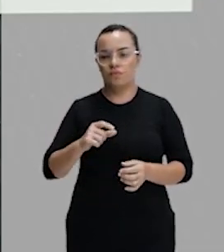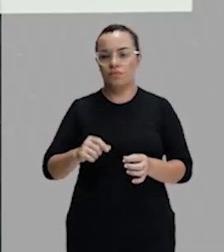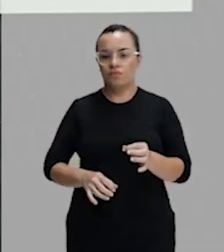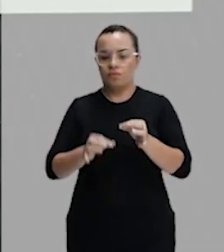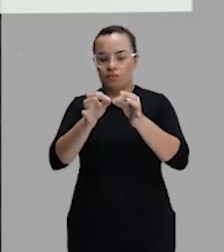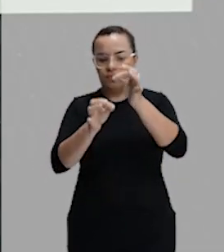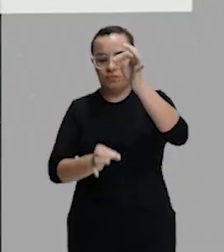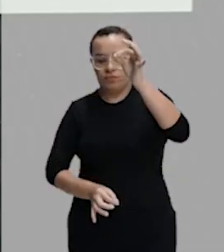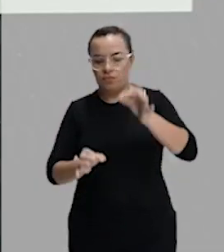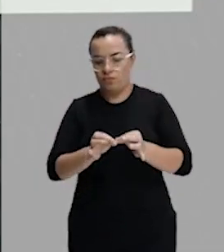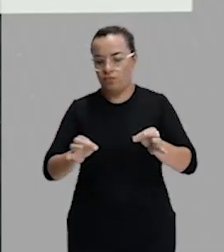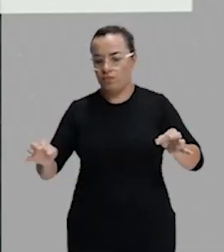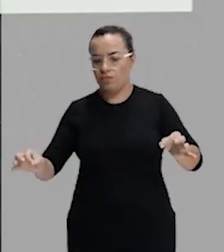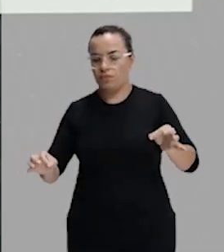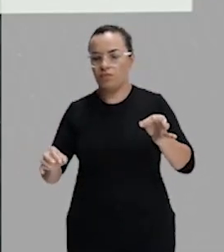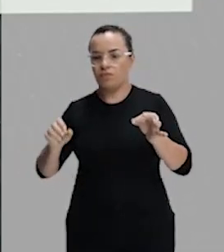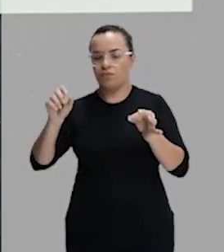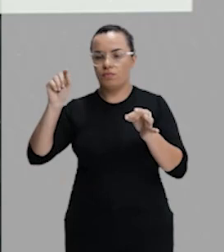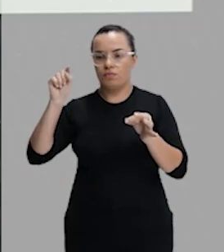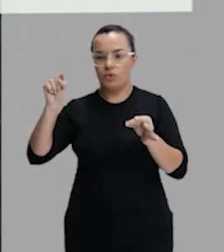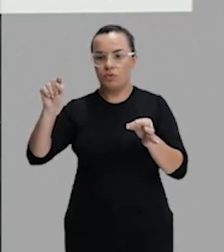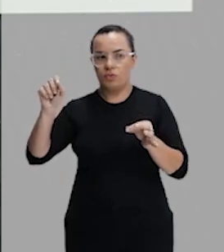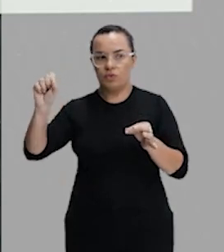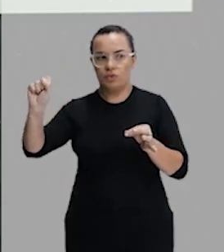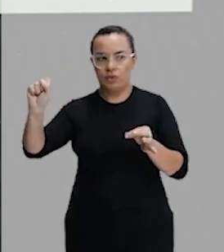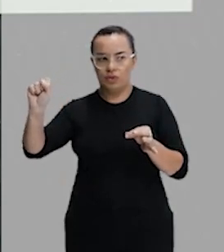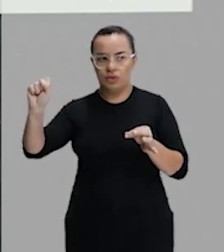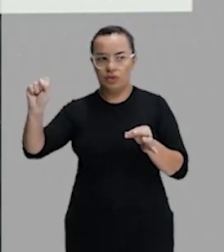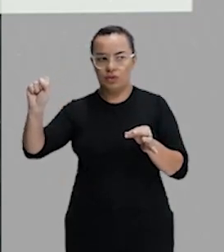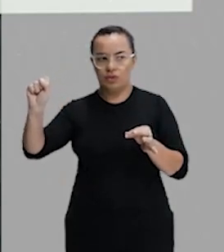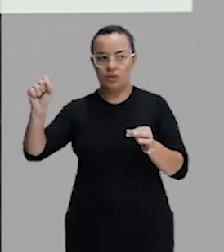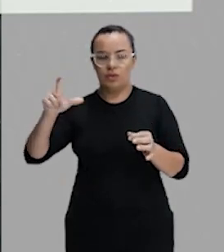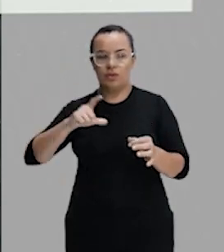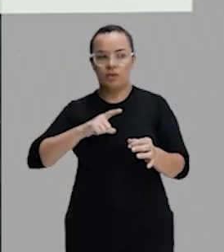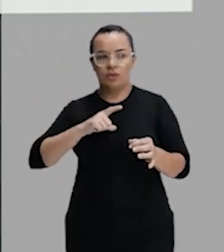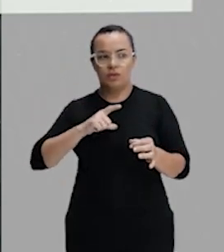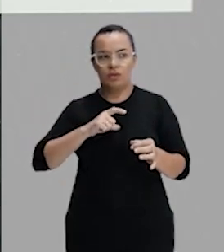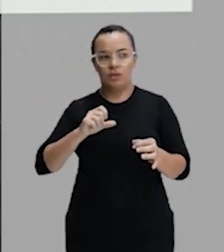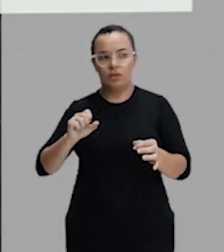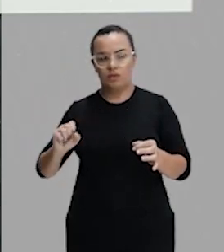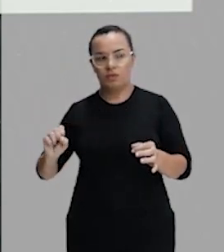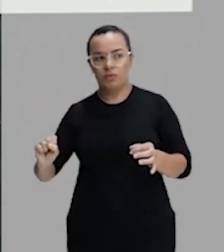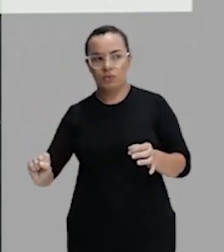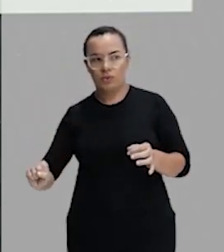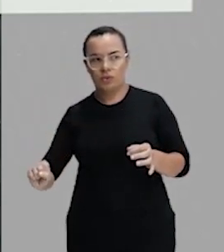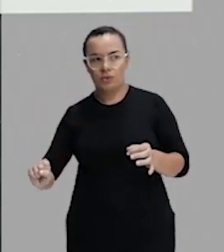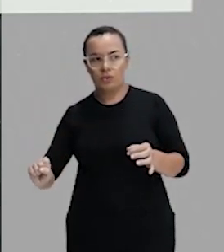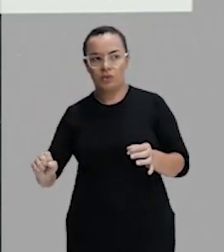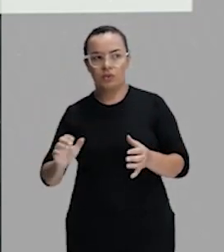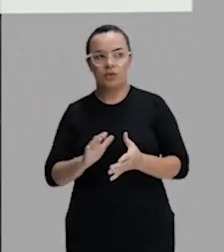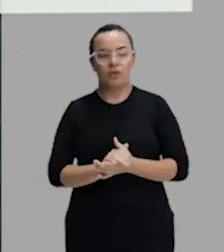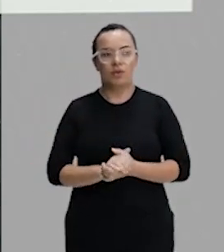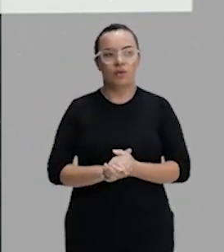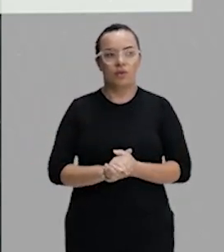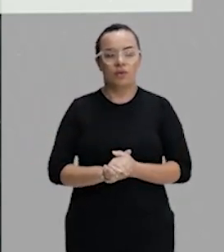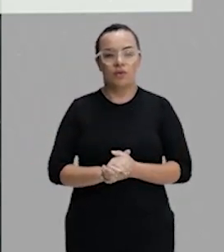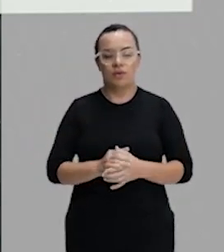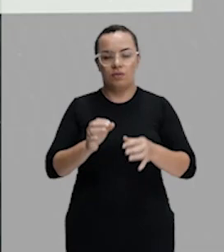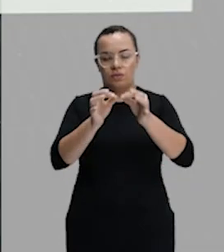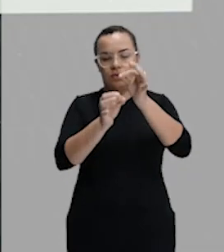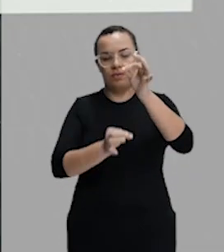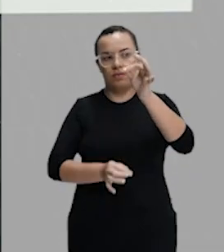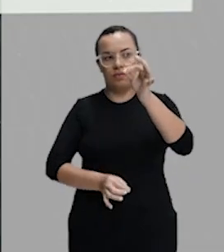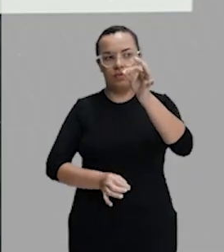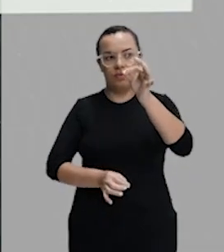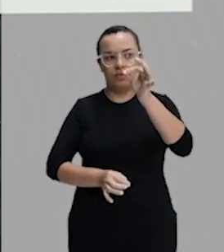P, um ponto S. Então veja bem, eu vou colocar aqui a distância desse ponto P para essa reta